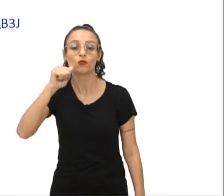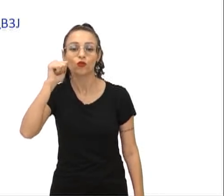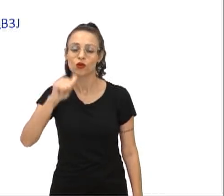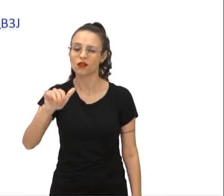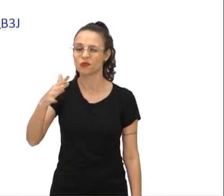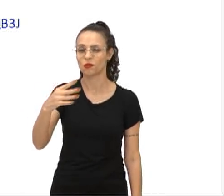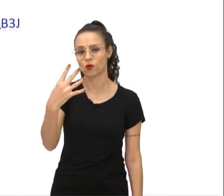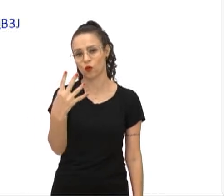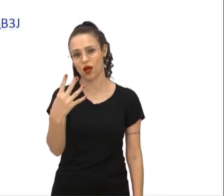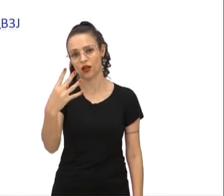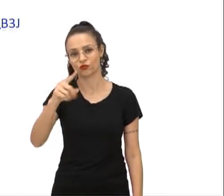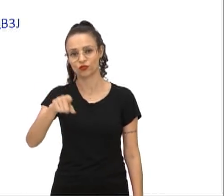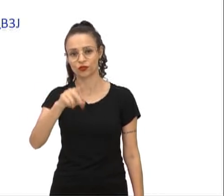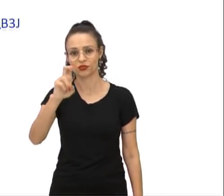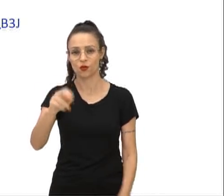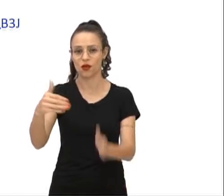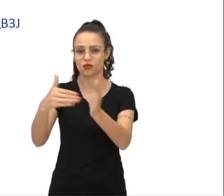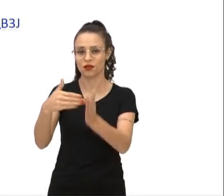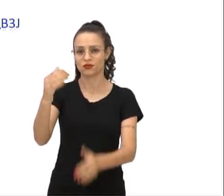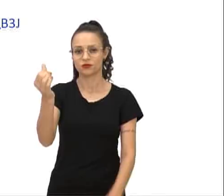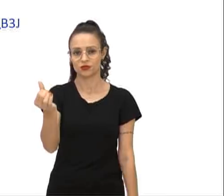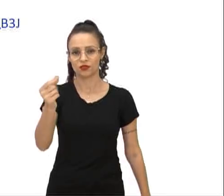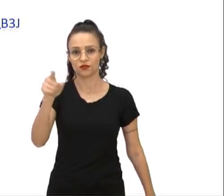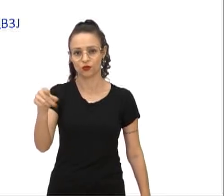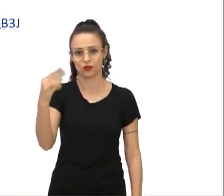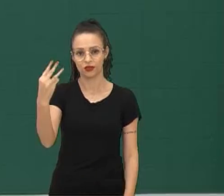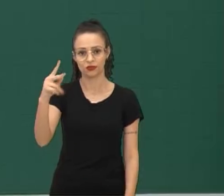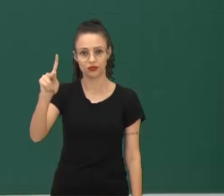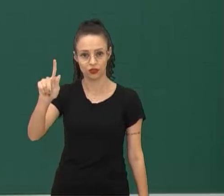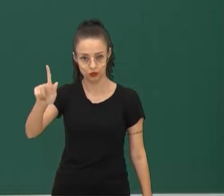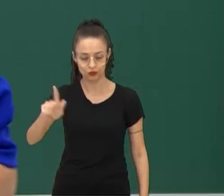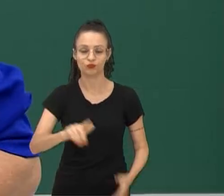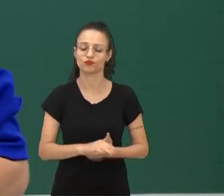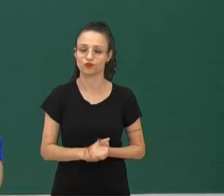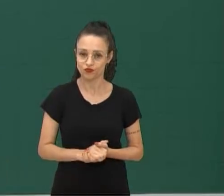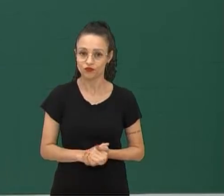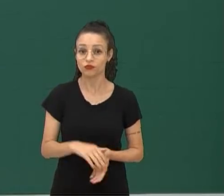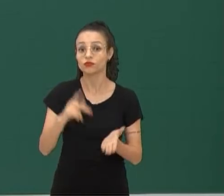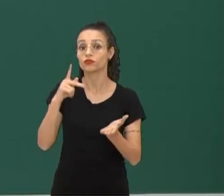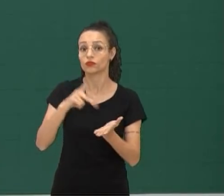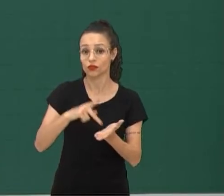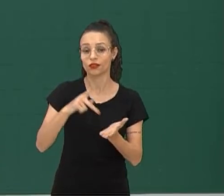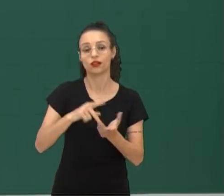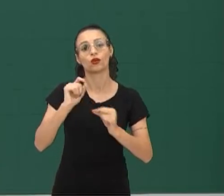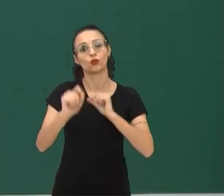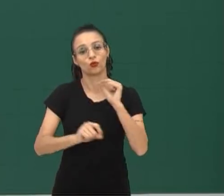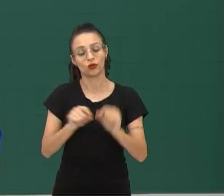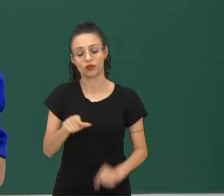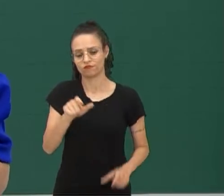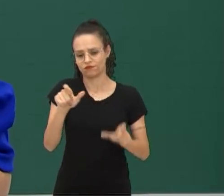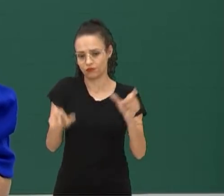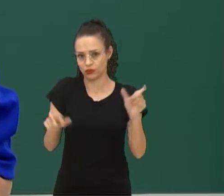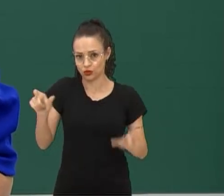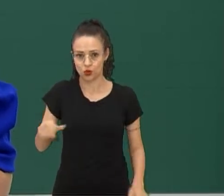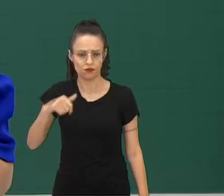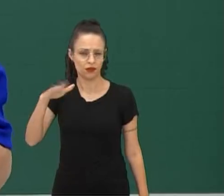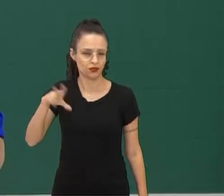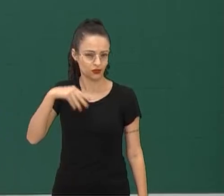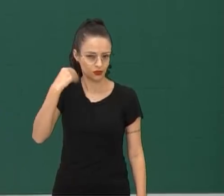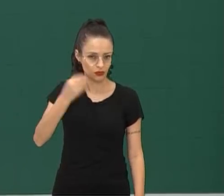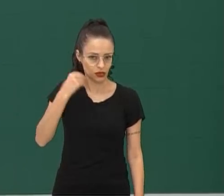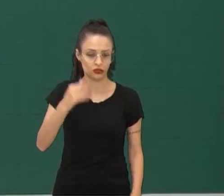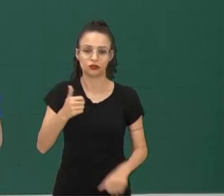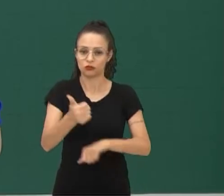de 4,5 kg a 6,3 quilos. Na verdade, os jogadores mais experientes e